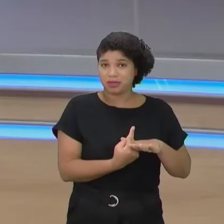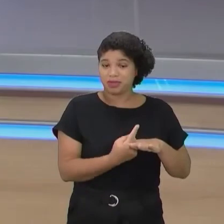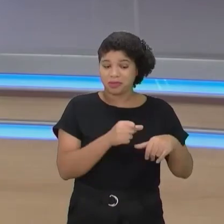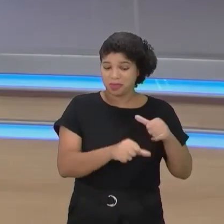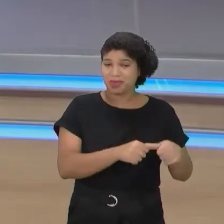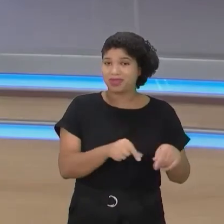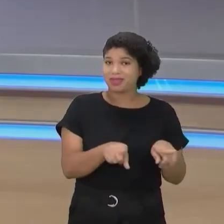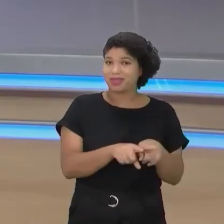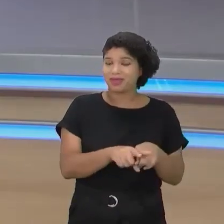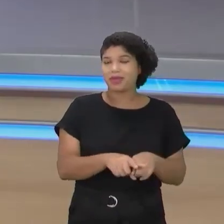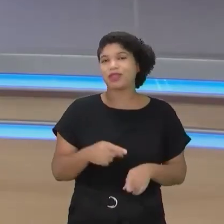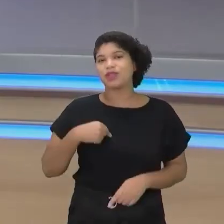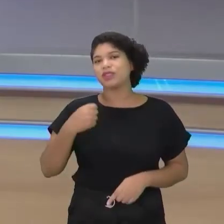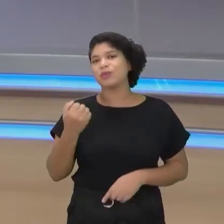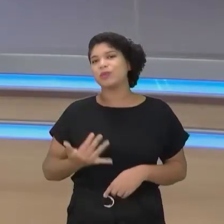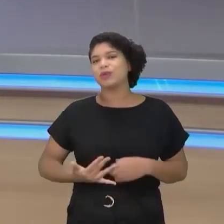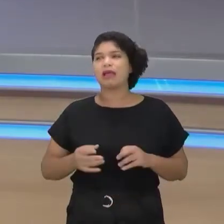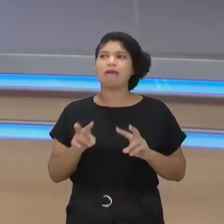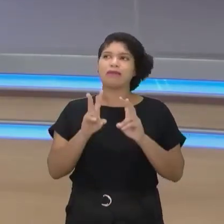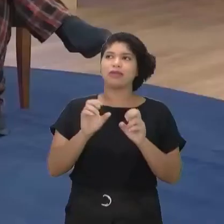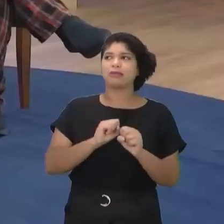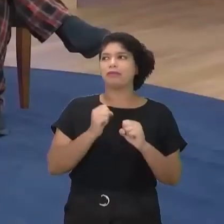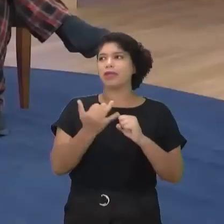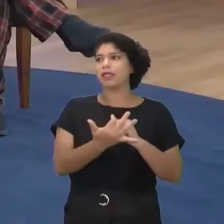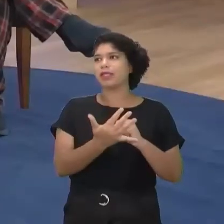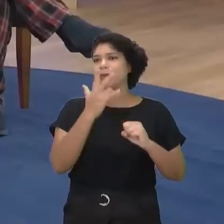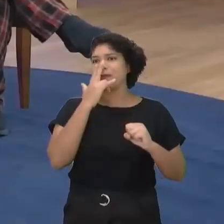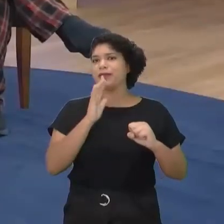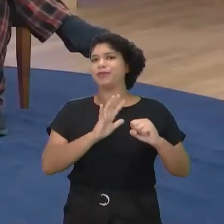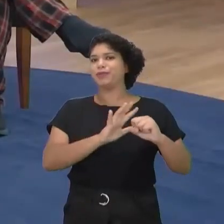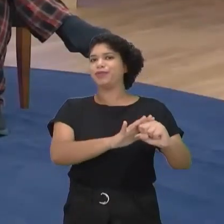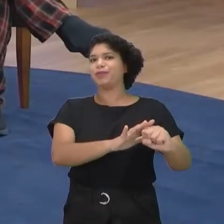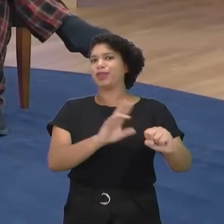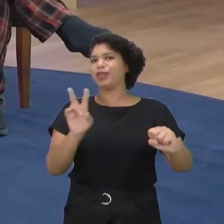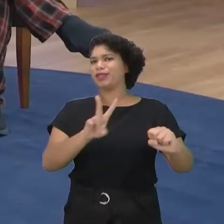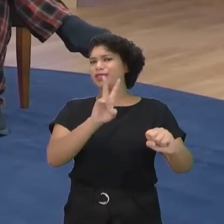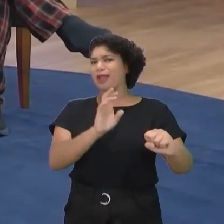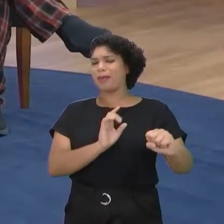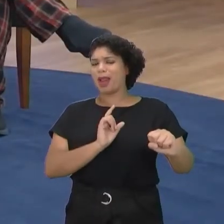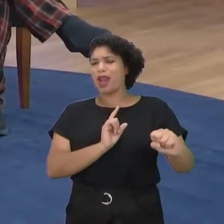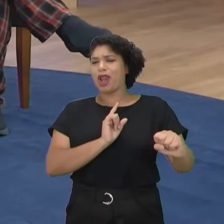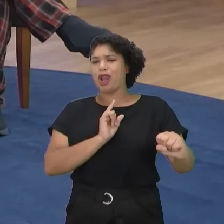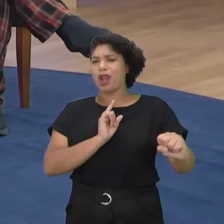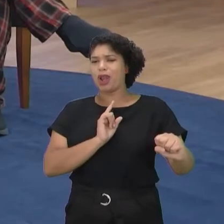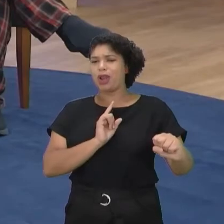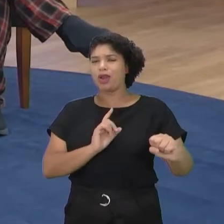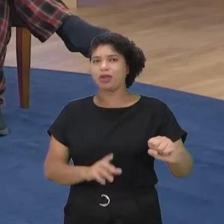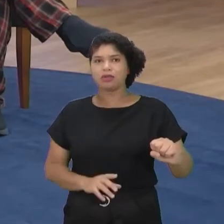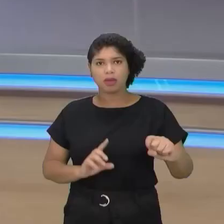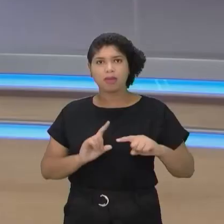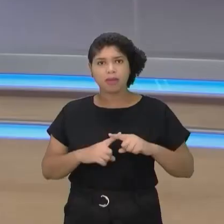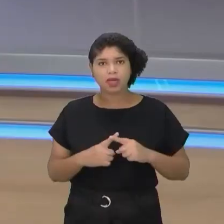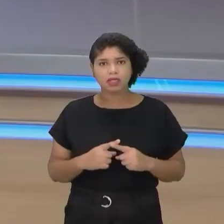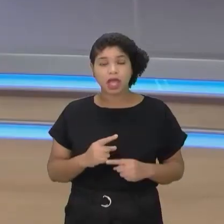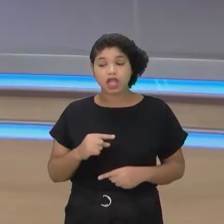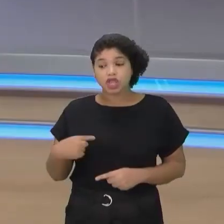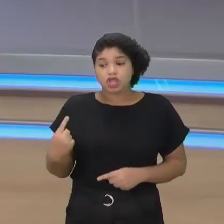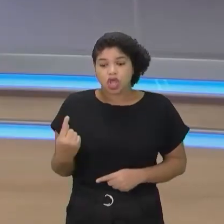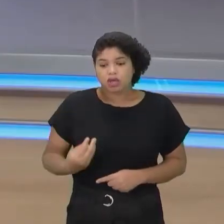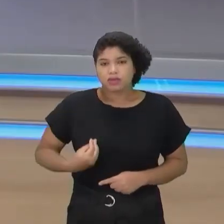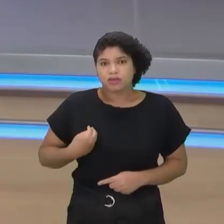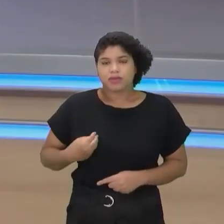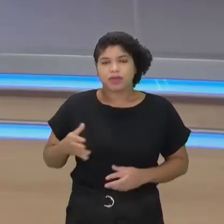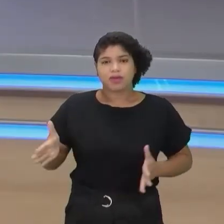a gente fala da pandemia muitas vezes como se a gente não tivesse inserido, como se eu não tivesse sido impactada, eu não tivesse mudado